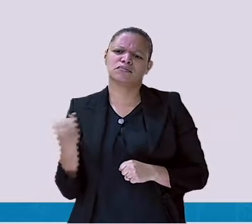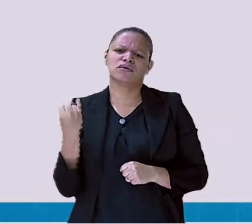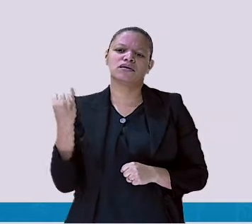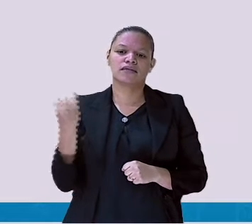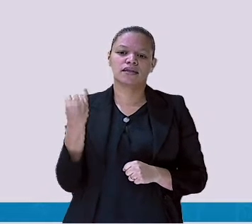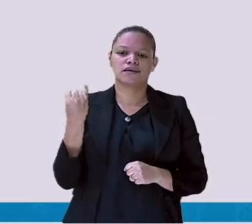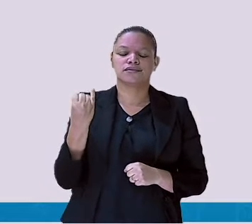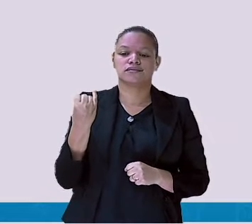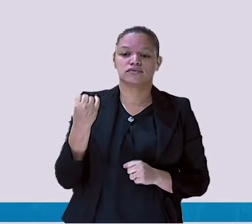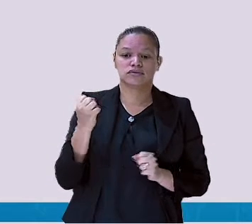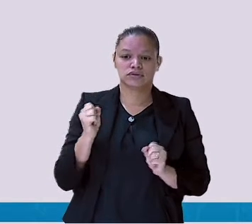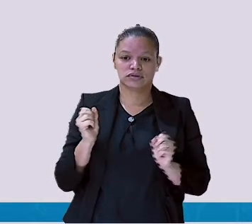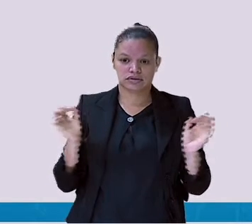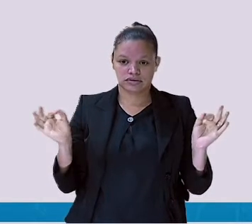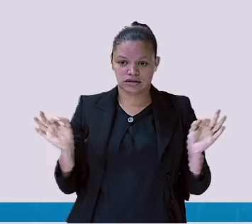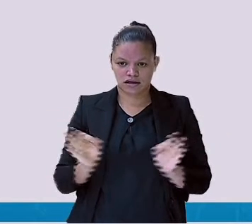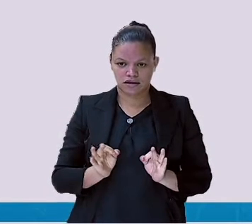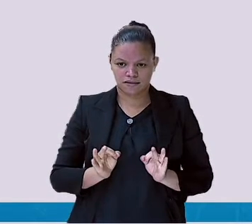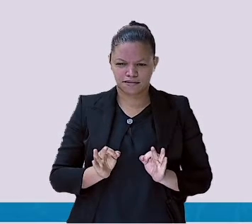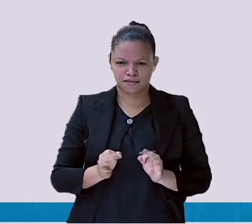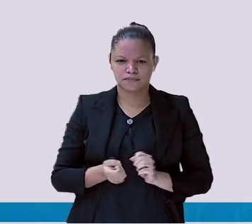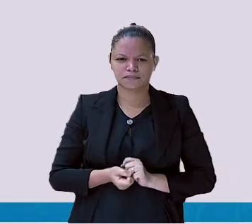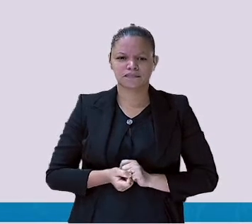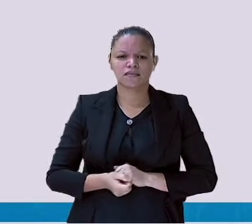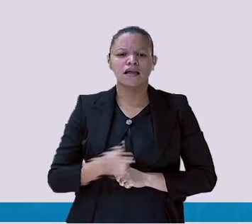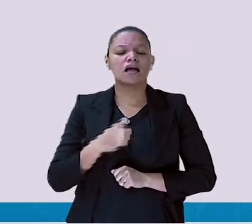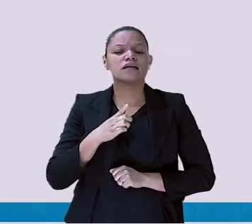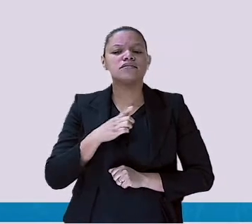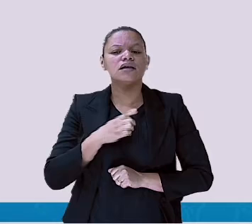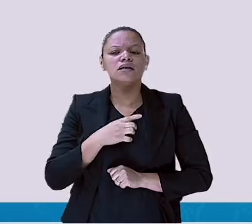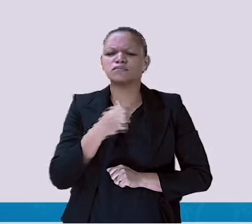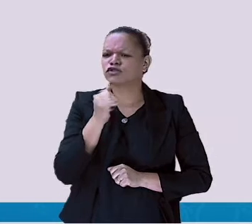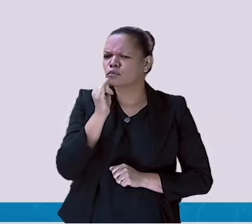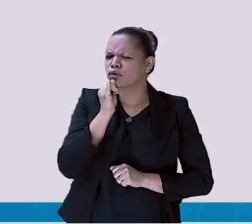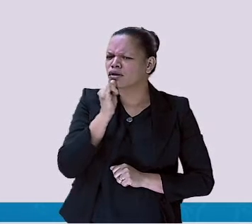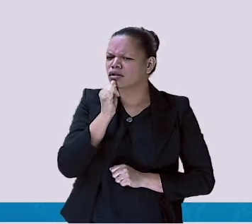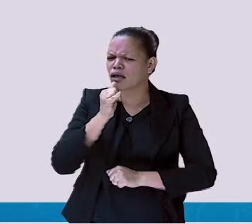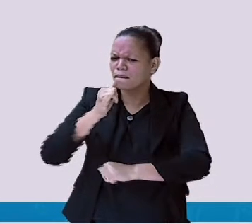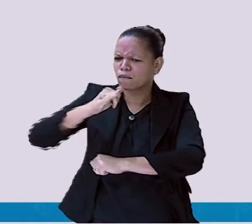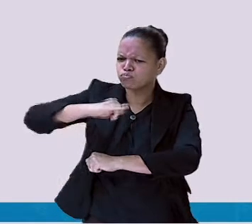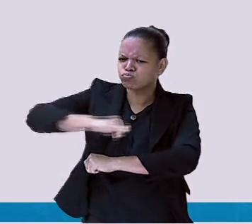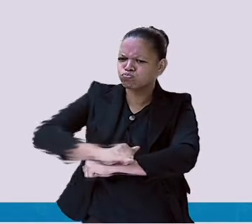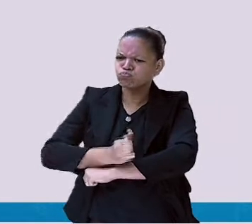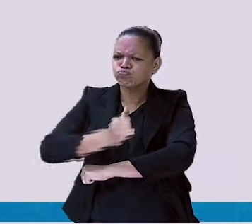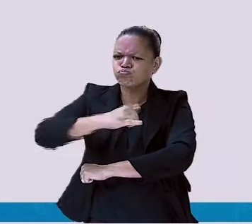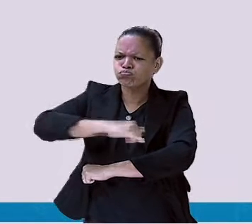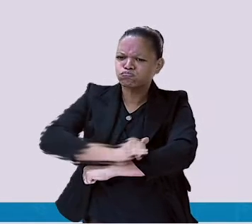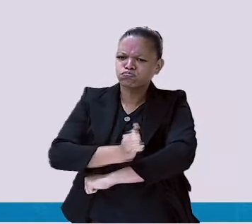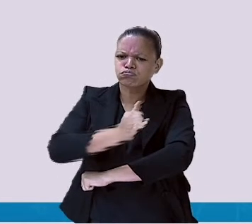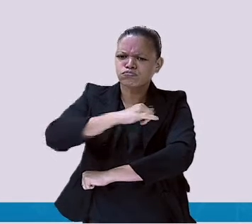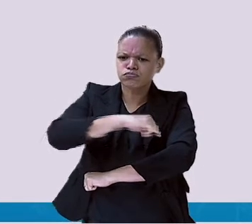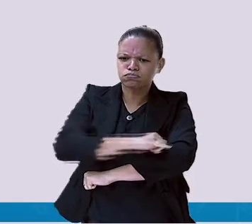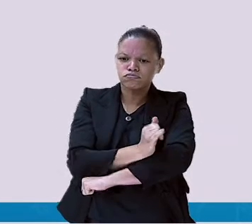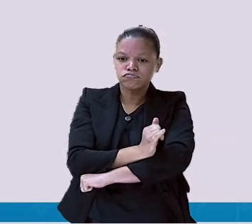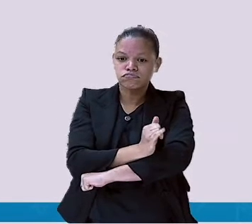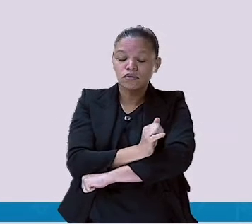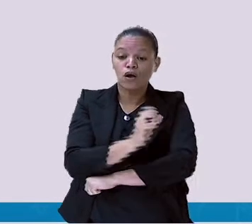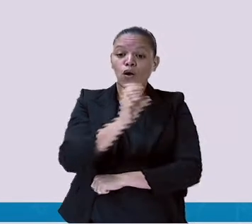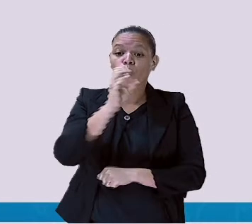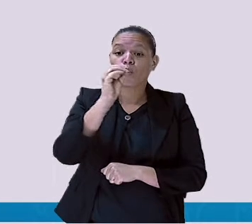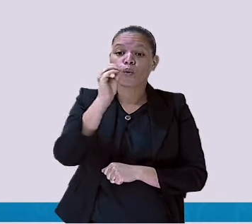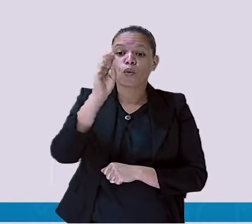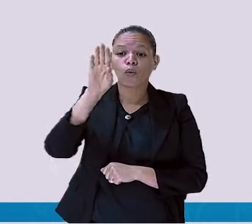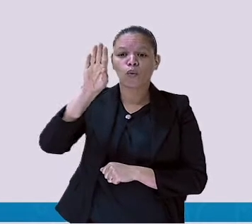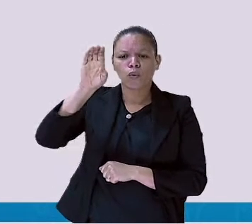importantes aí, tá certo? Então temos a obesidade. E o que é obesidade? É